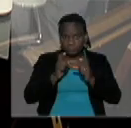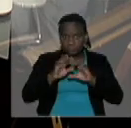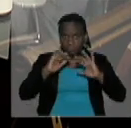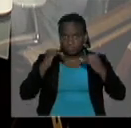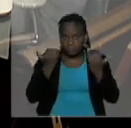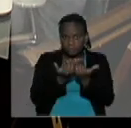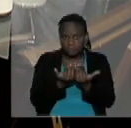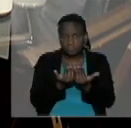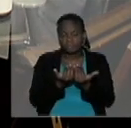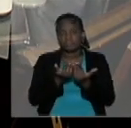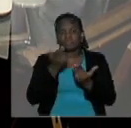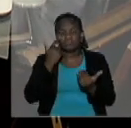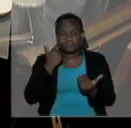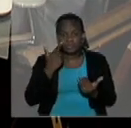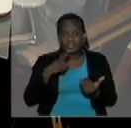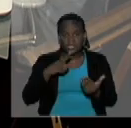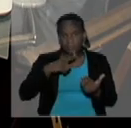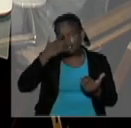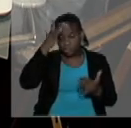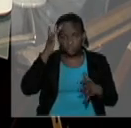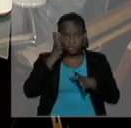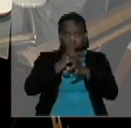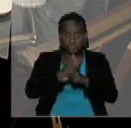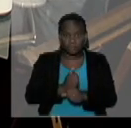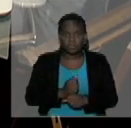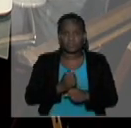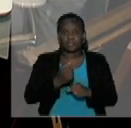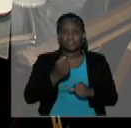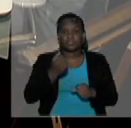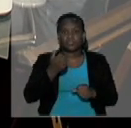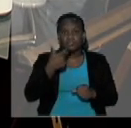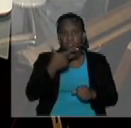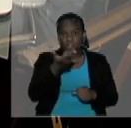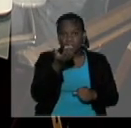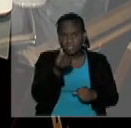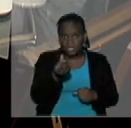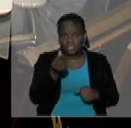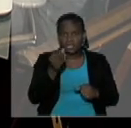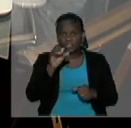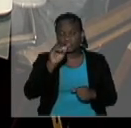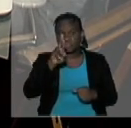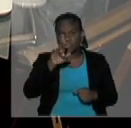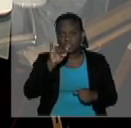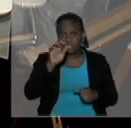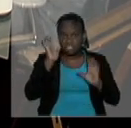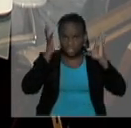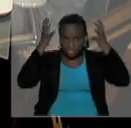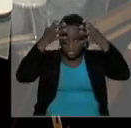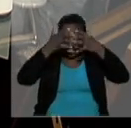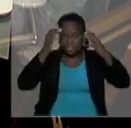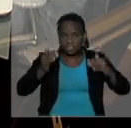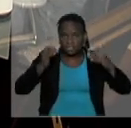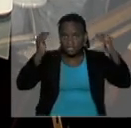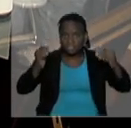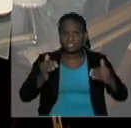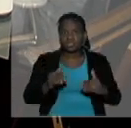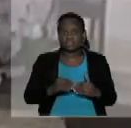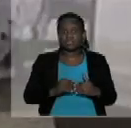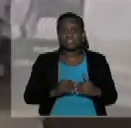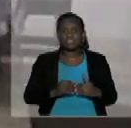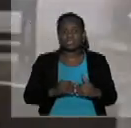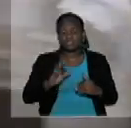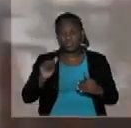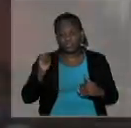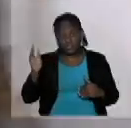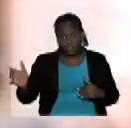conferência. Está ali um total de 26 babalorixás, alorixás, ogãs e equedes.